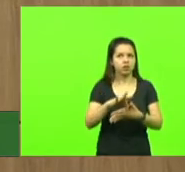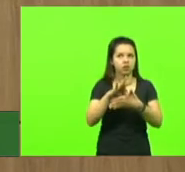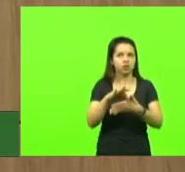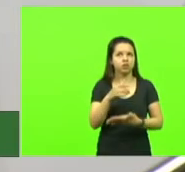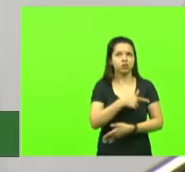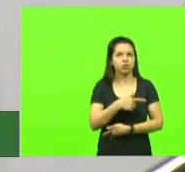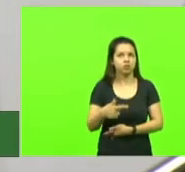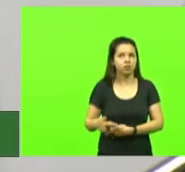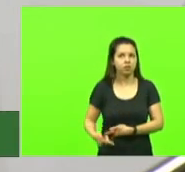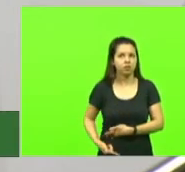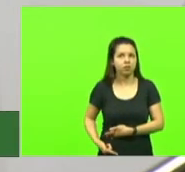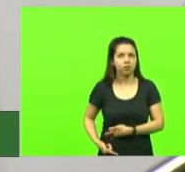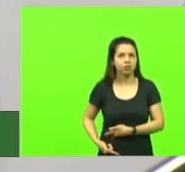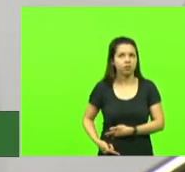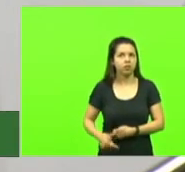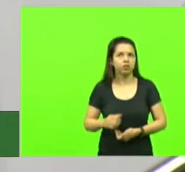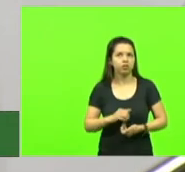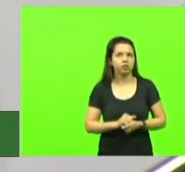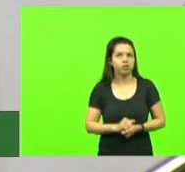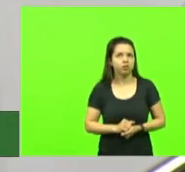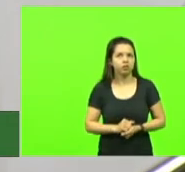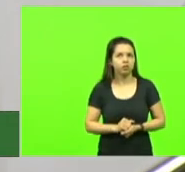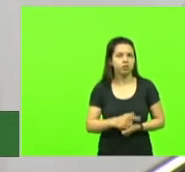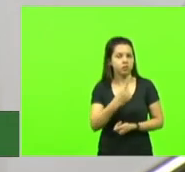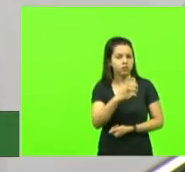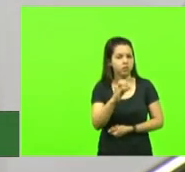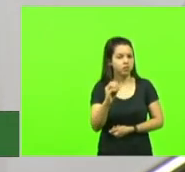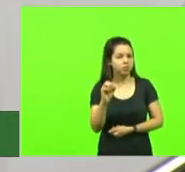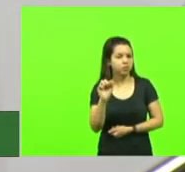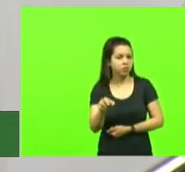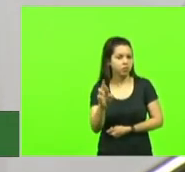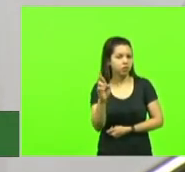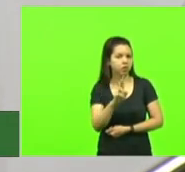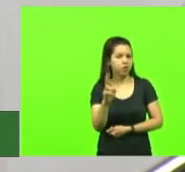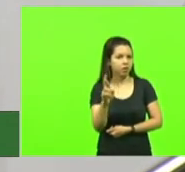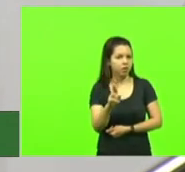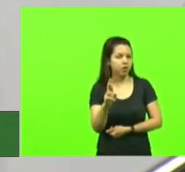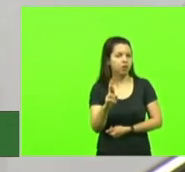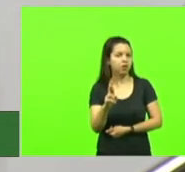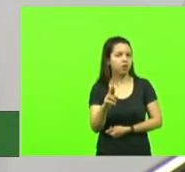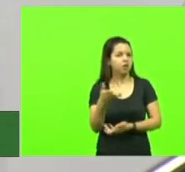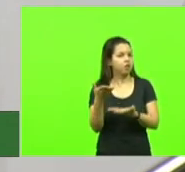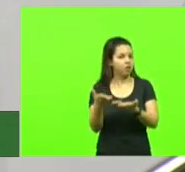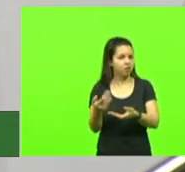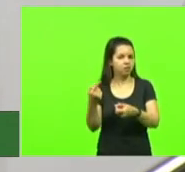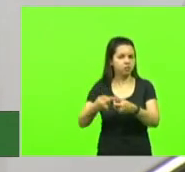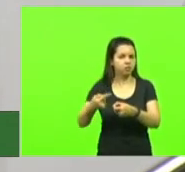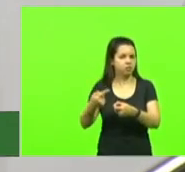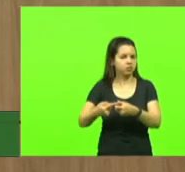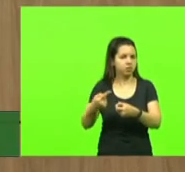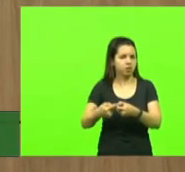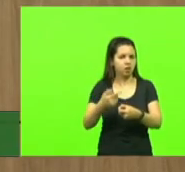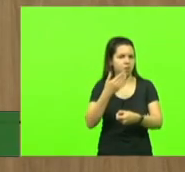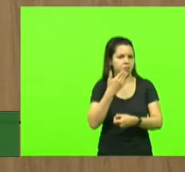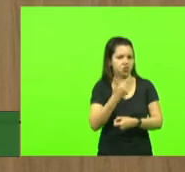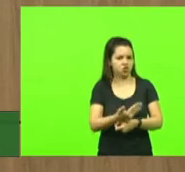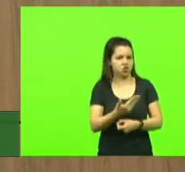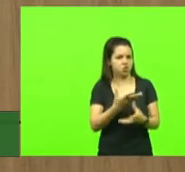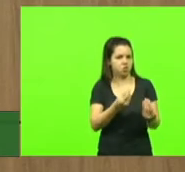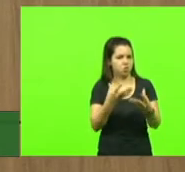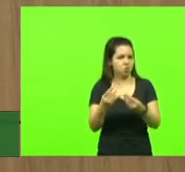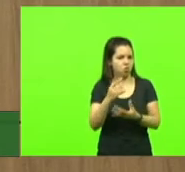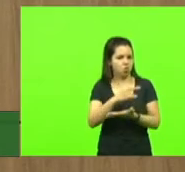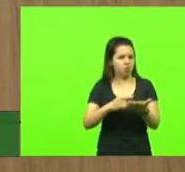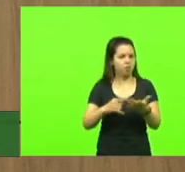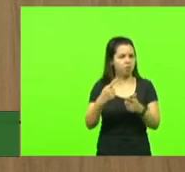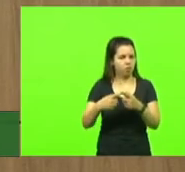toda. 100 mil reais para Alfredo Wagner, já está funcionando, não pediram esse monte de documento pós, porque estão me perseguindo?